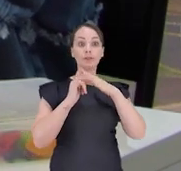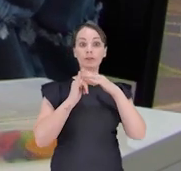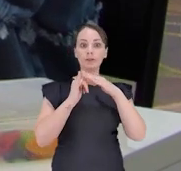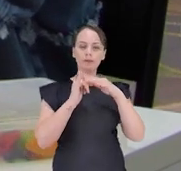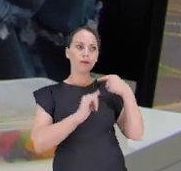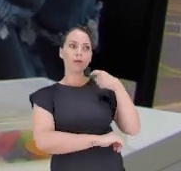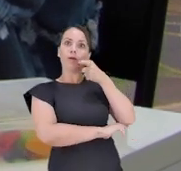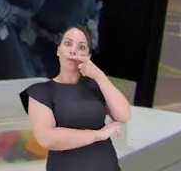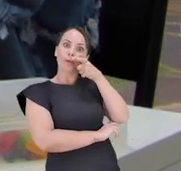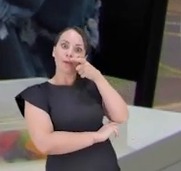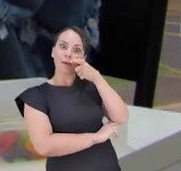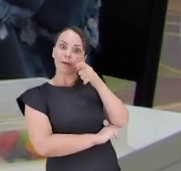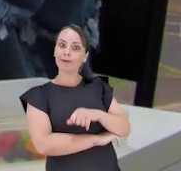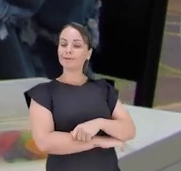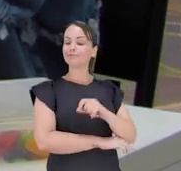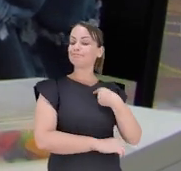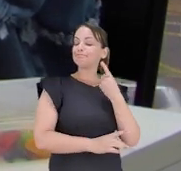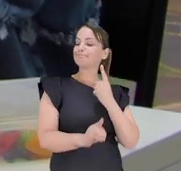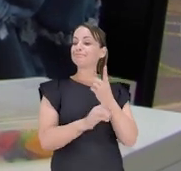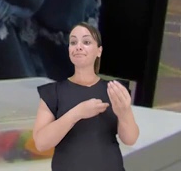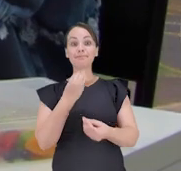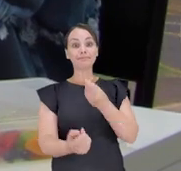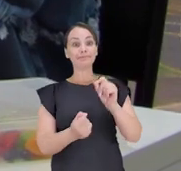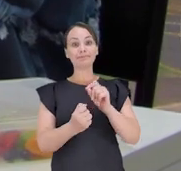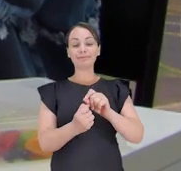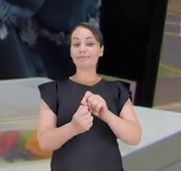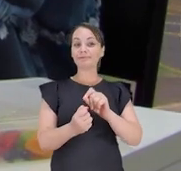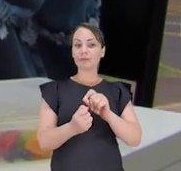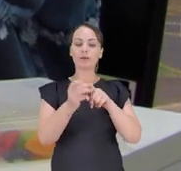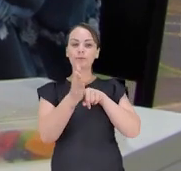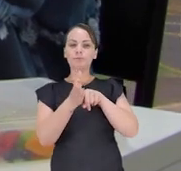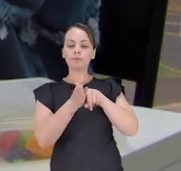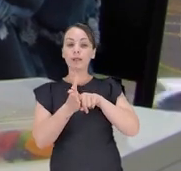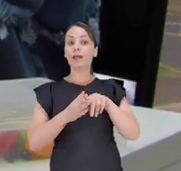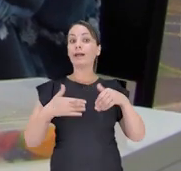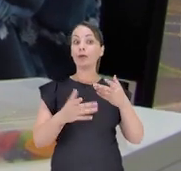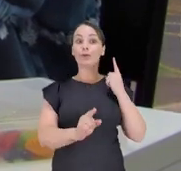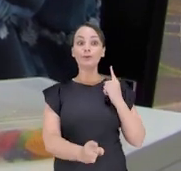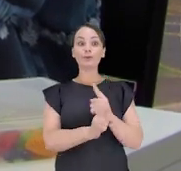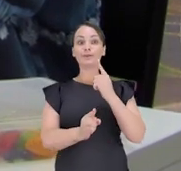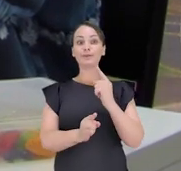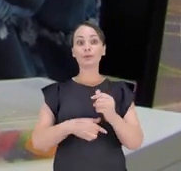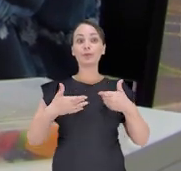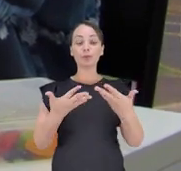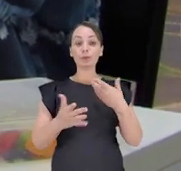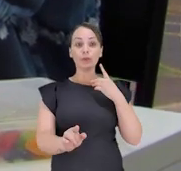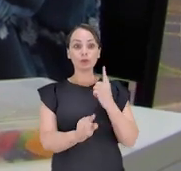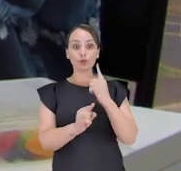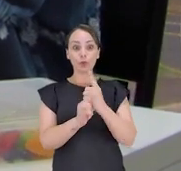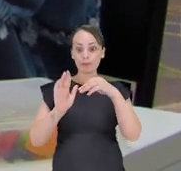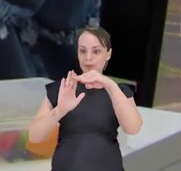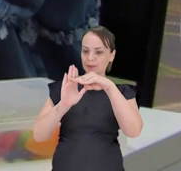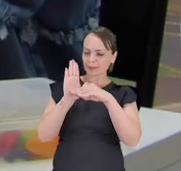eu peguei interesse para descobrir como se fazia. Aí eu fui pesquisando até que eu descobri. E aí, quando eu descobri a receita,